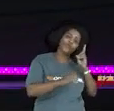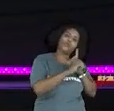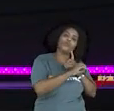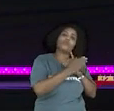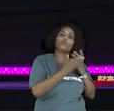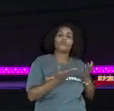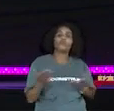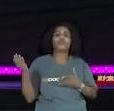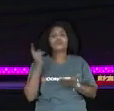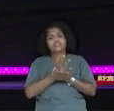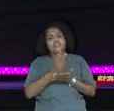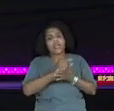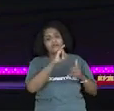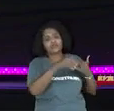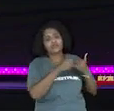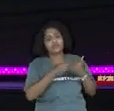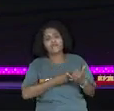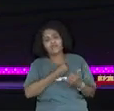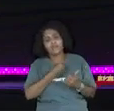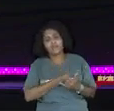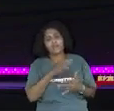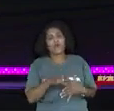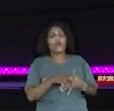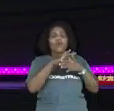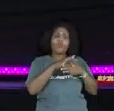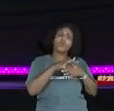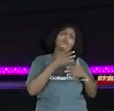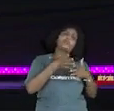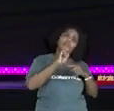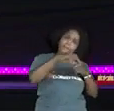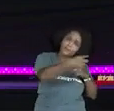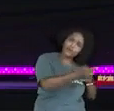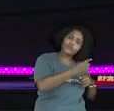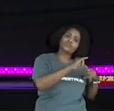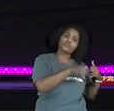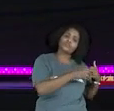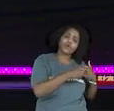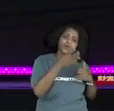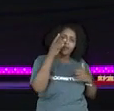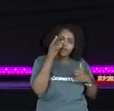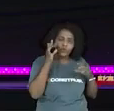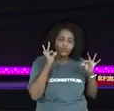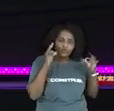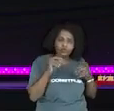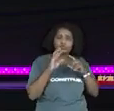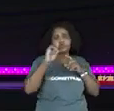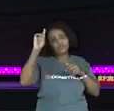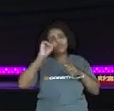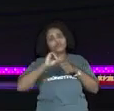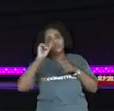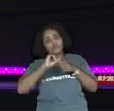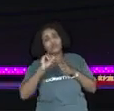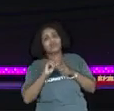toda a vida de Josué e dos líderes que sobreviveram a Josué e que tinha o visto todos os grandes pentes